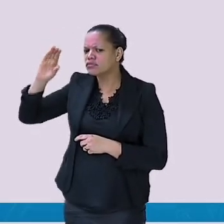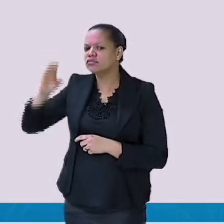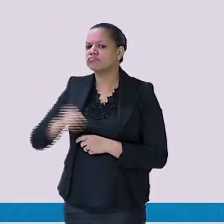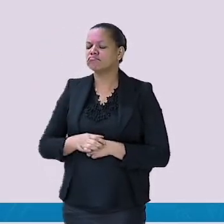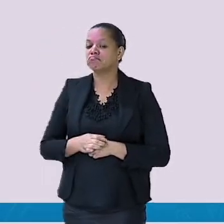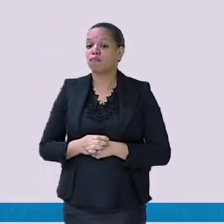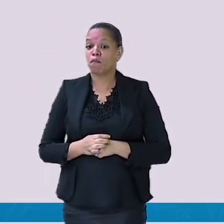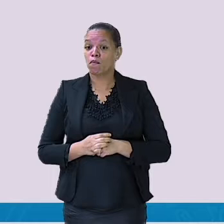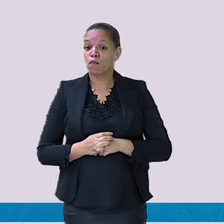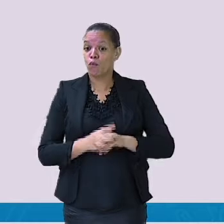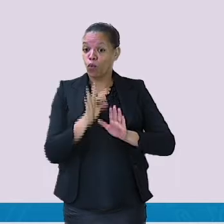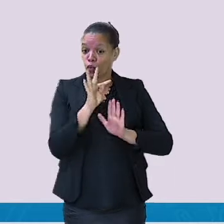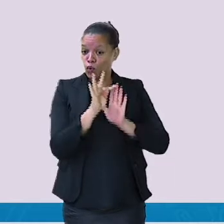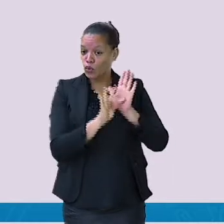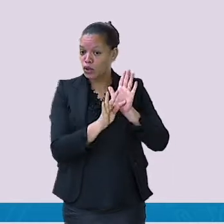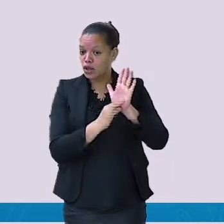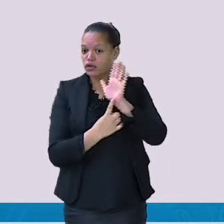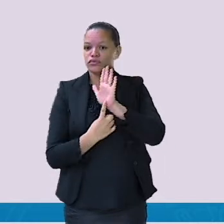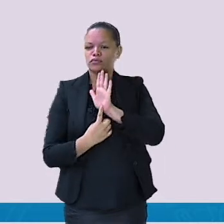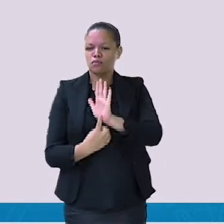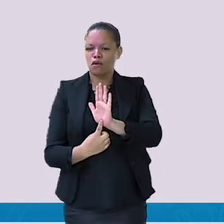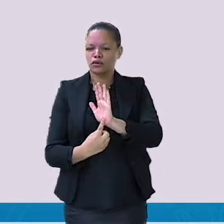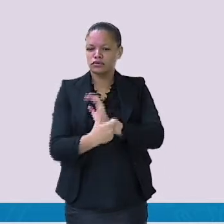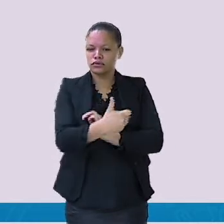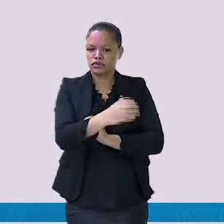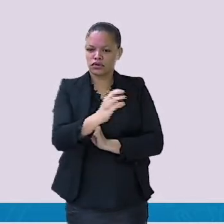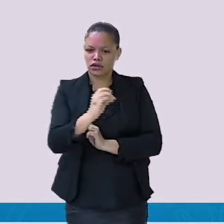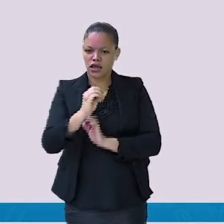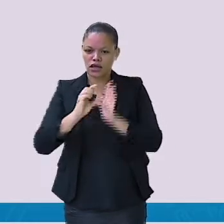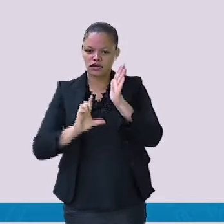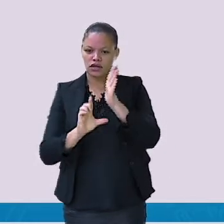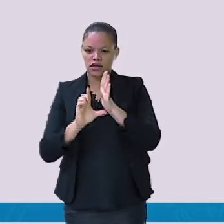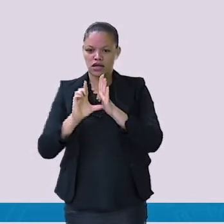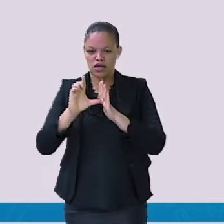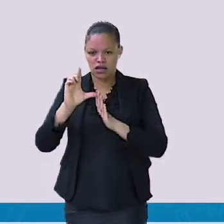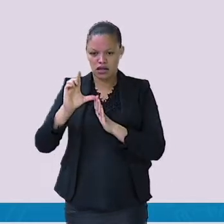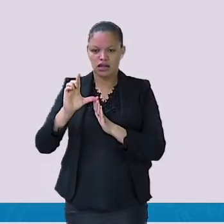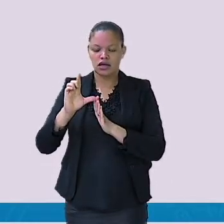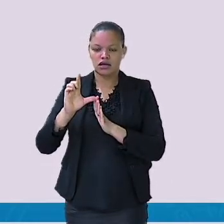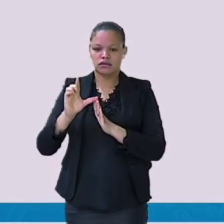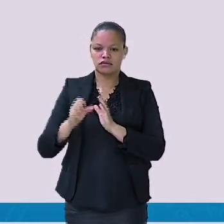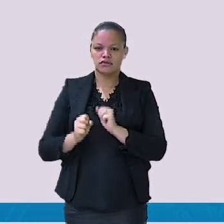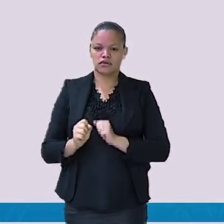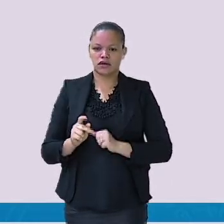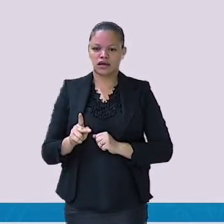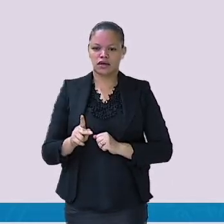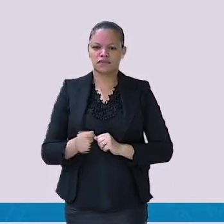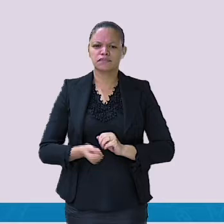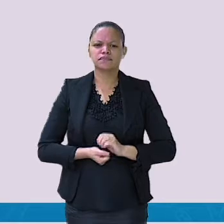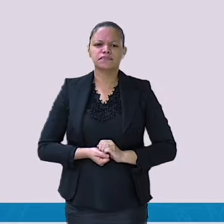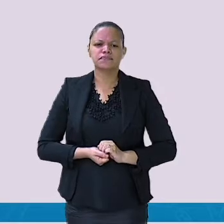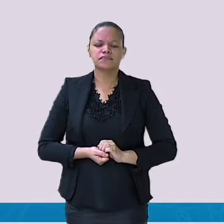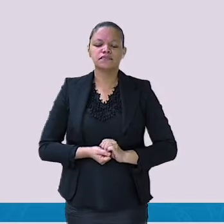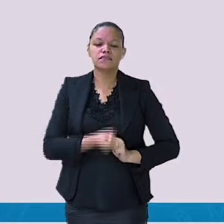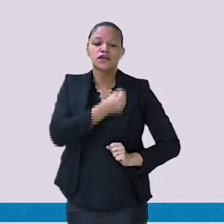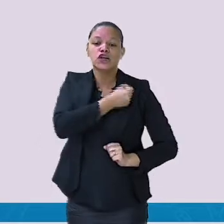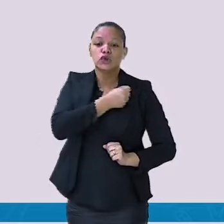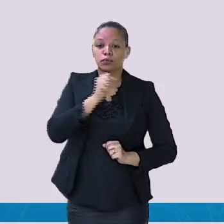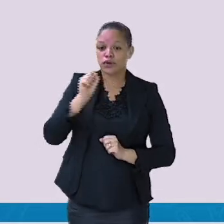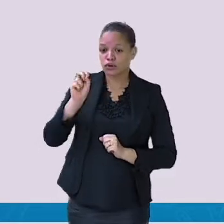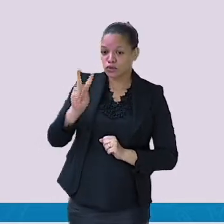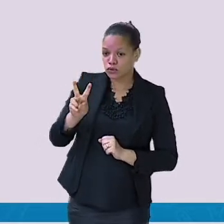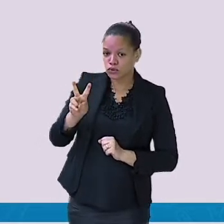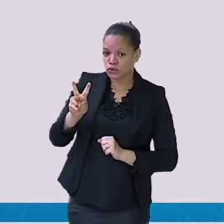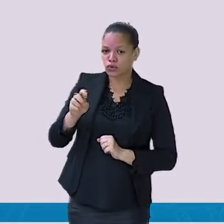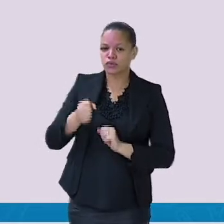texto que são 10 litros de água de uma só vez. Represente essa quantidade